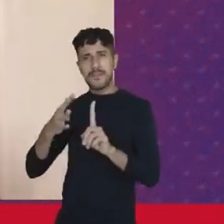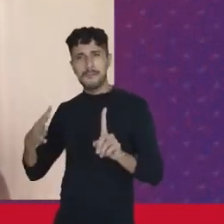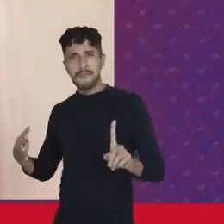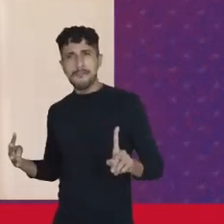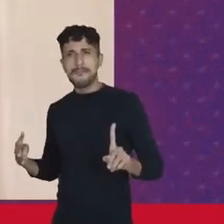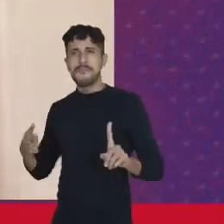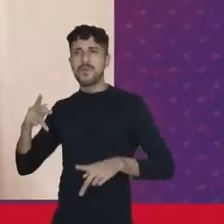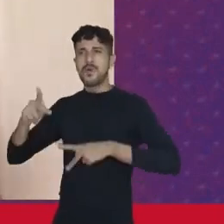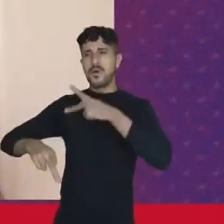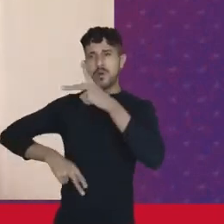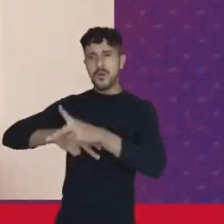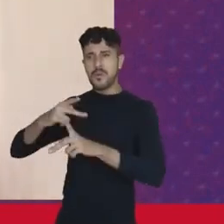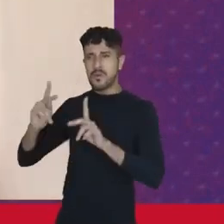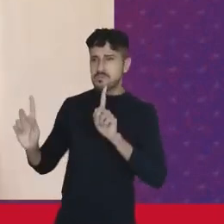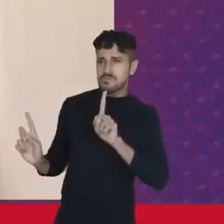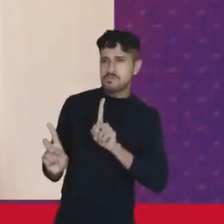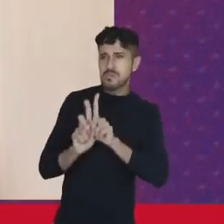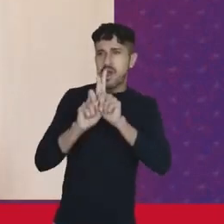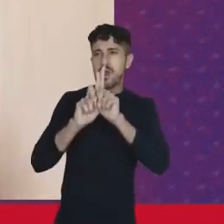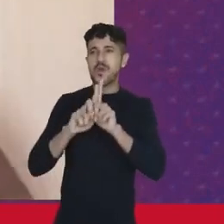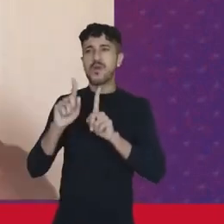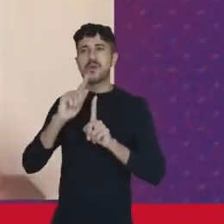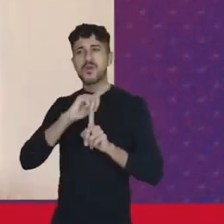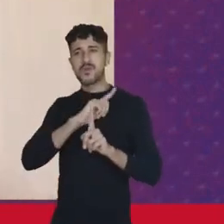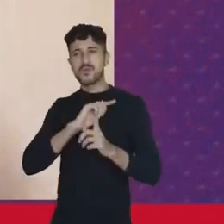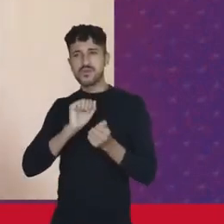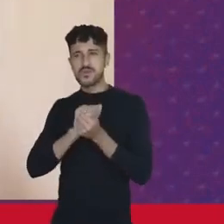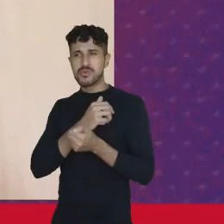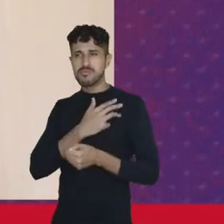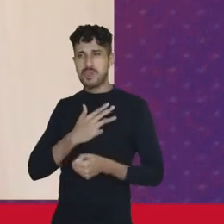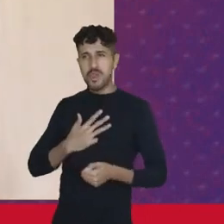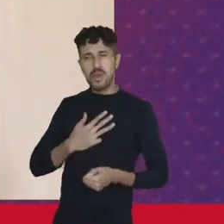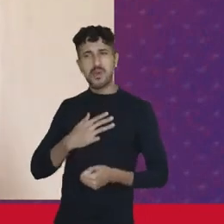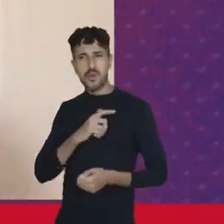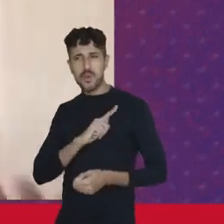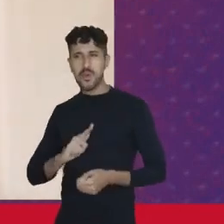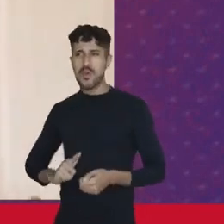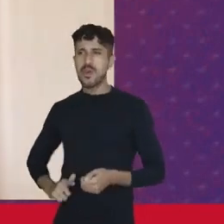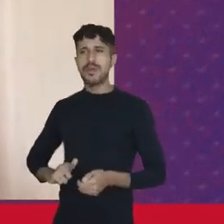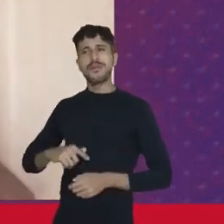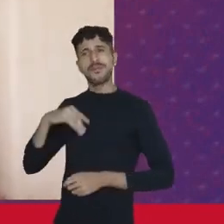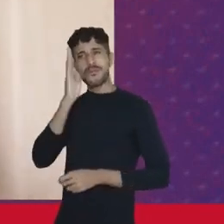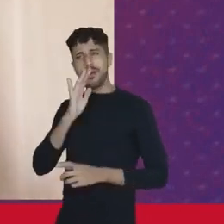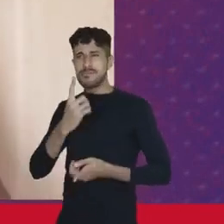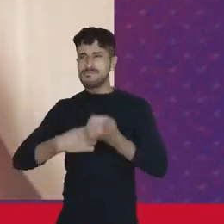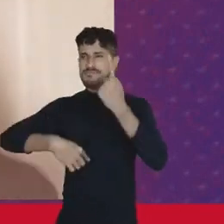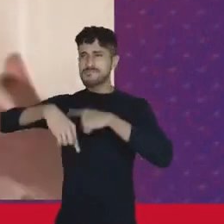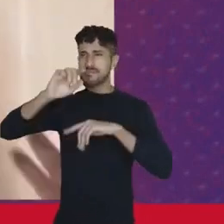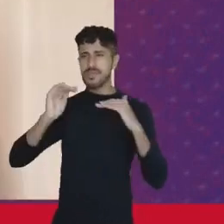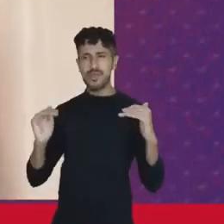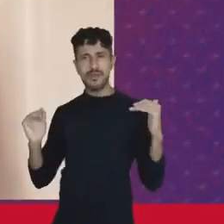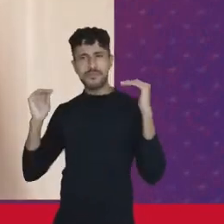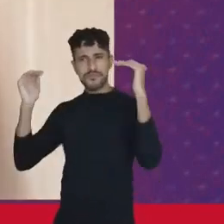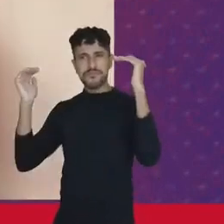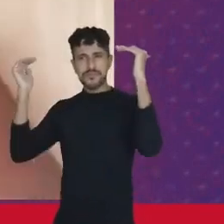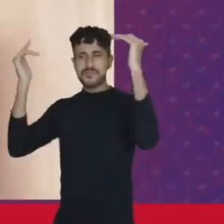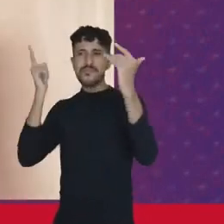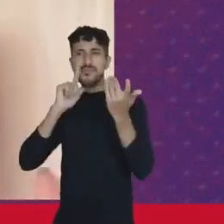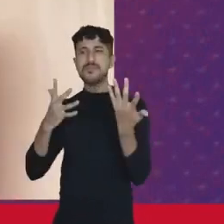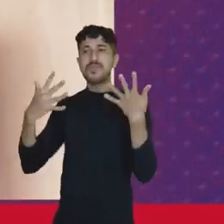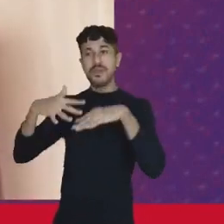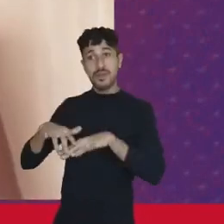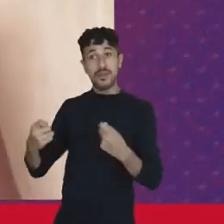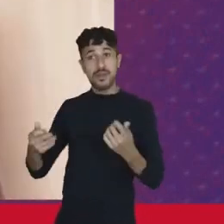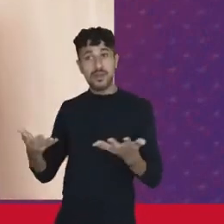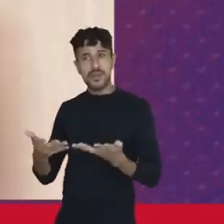LGBT, o povo, para governar o Brasil de novo e colocar de novo o Brasil no rumo do progresso, mas um progresso que seja inclusivo.